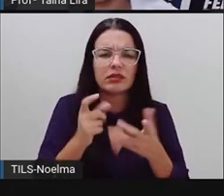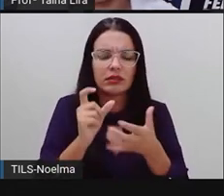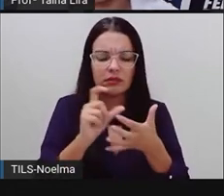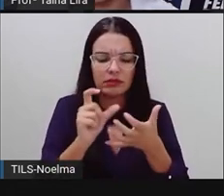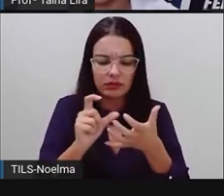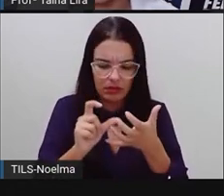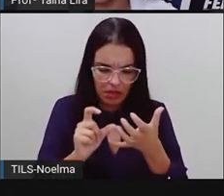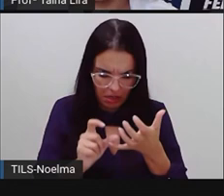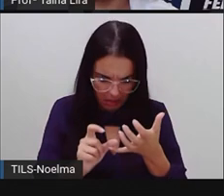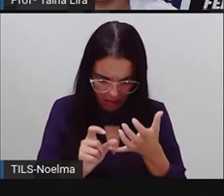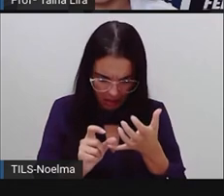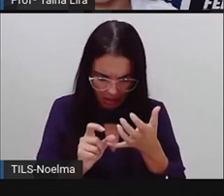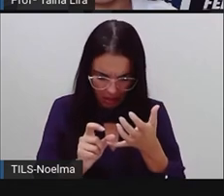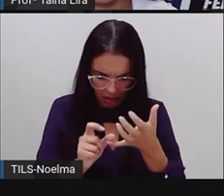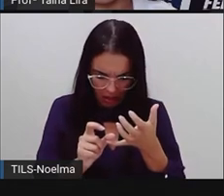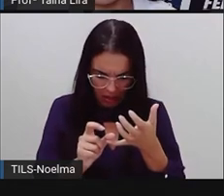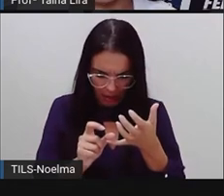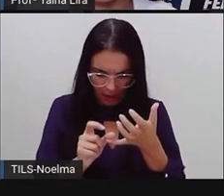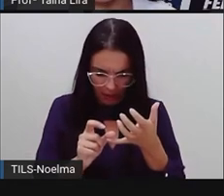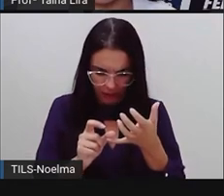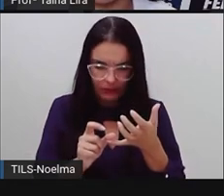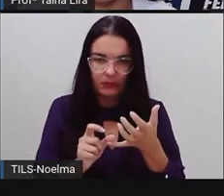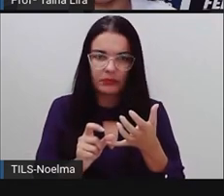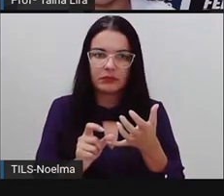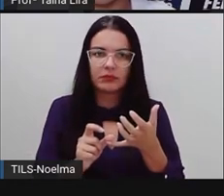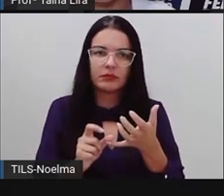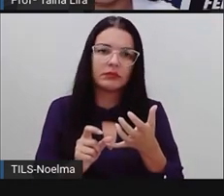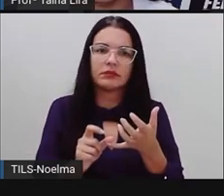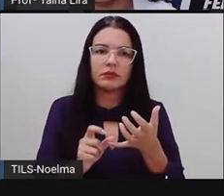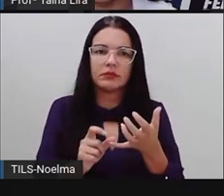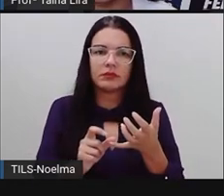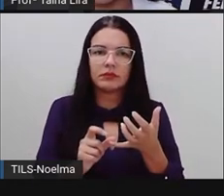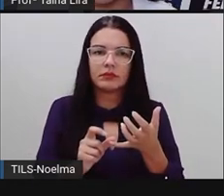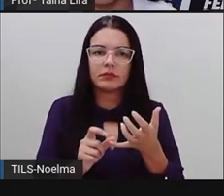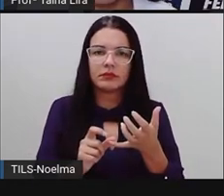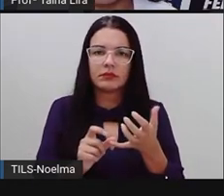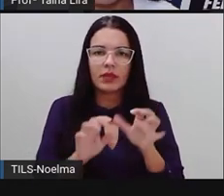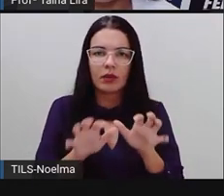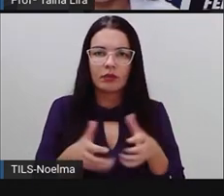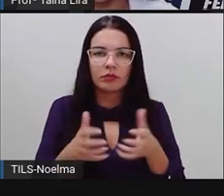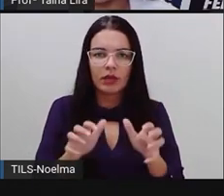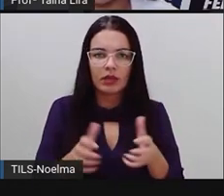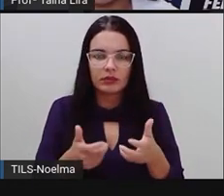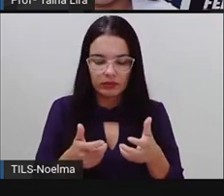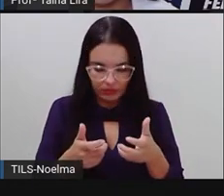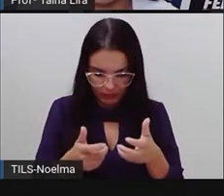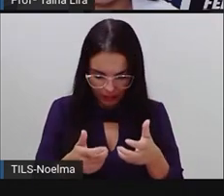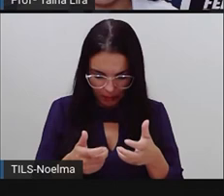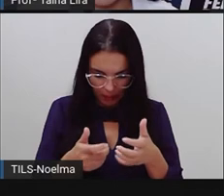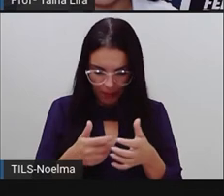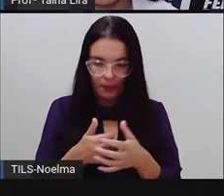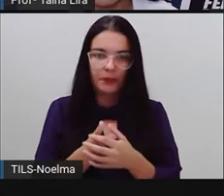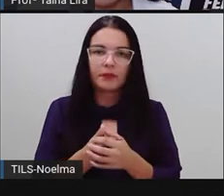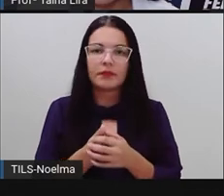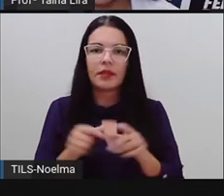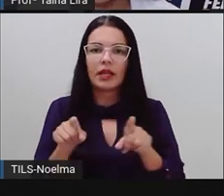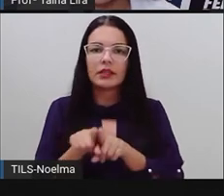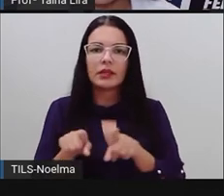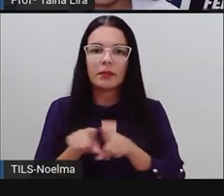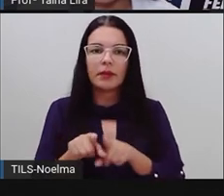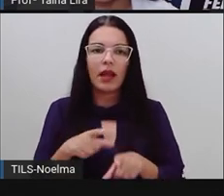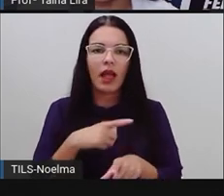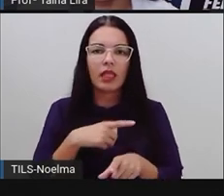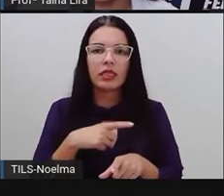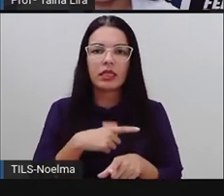espinafre carne abacate alface tá bom nós temos aqui também ó